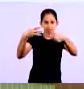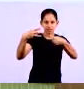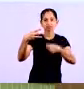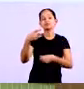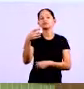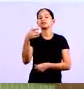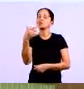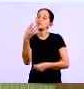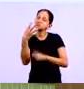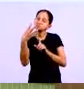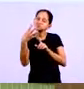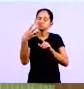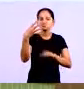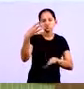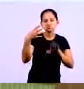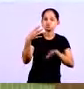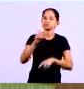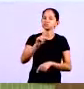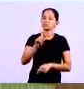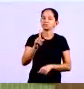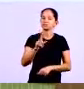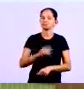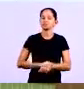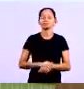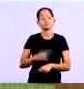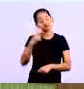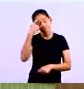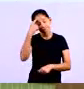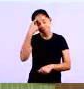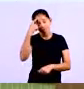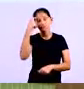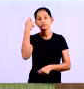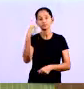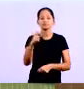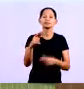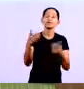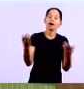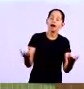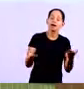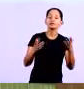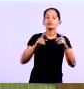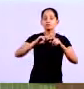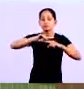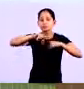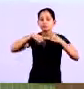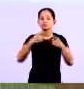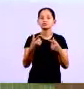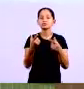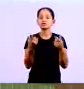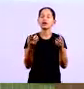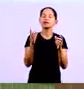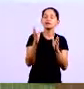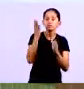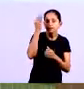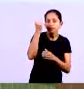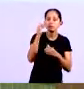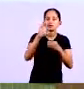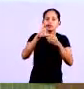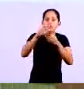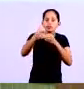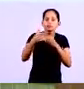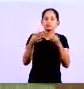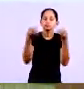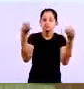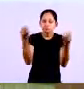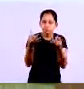3 regimes. Correto? Então, assim, pensando, expandindo e depois a gente afunila quando a gente for falar